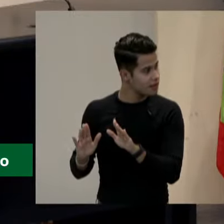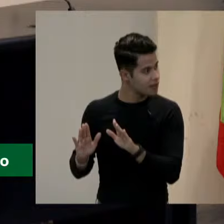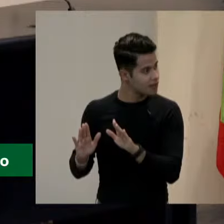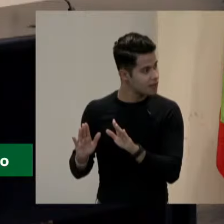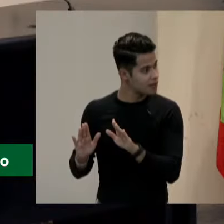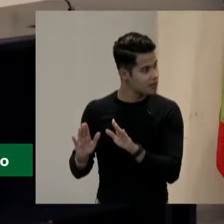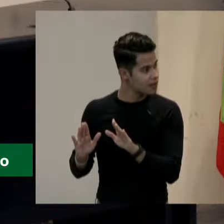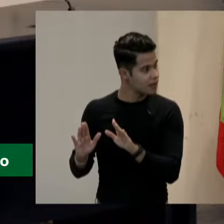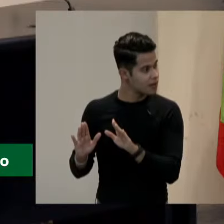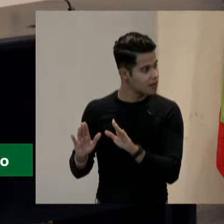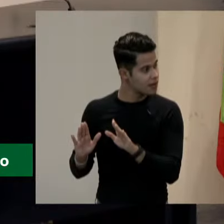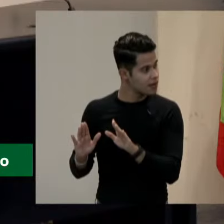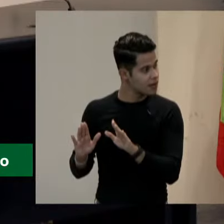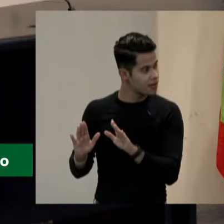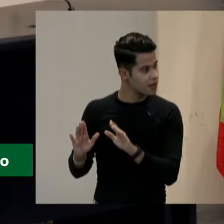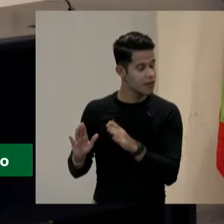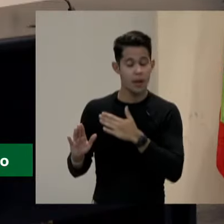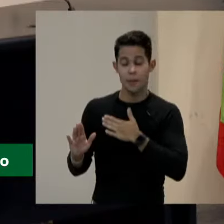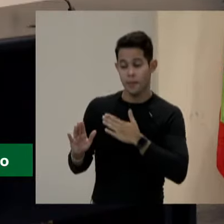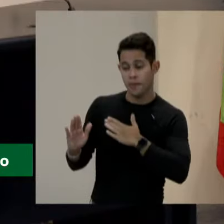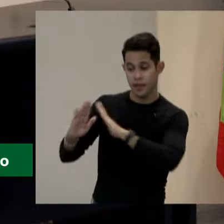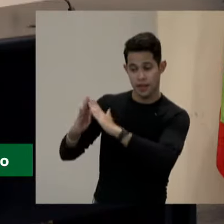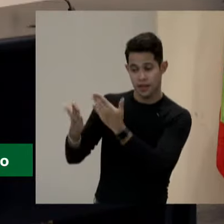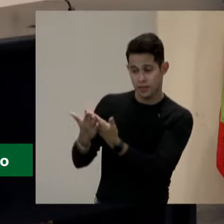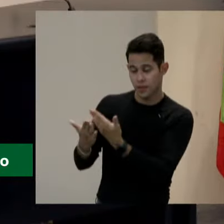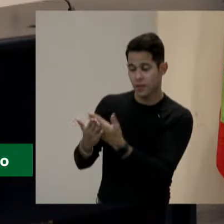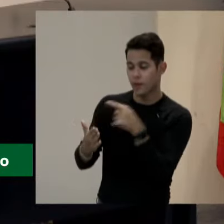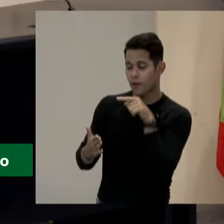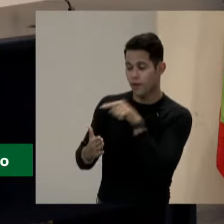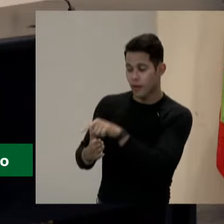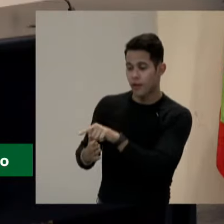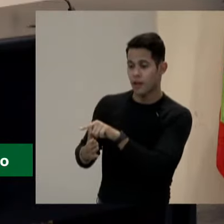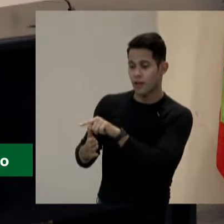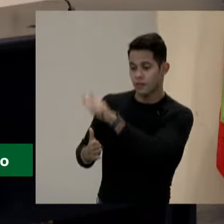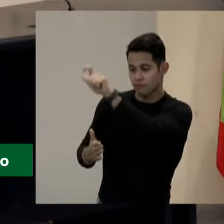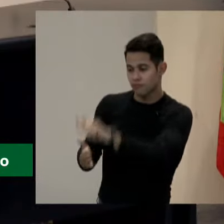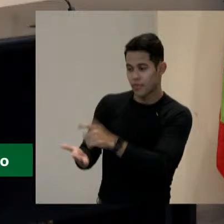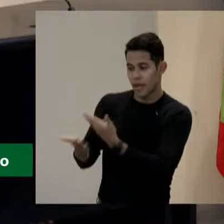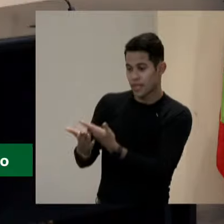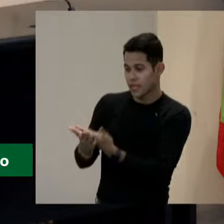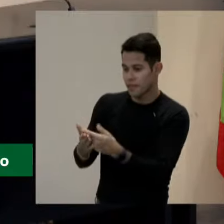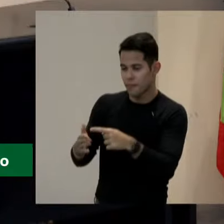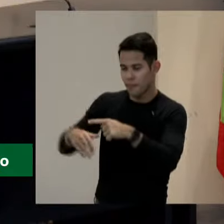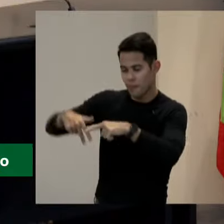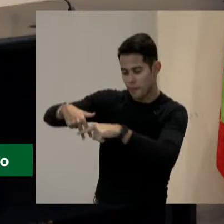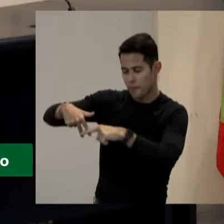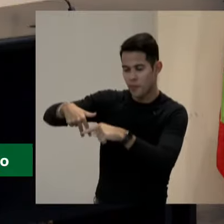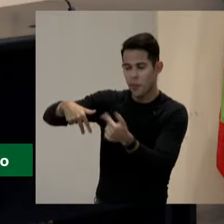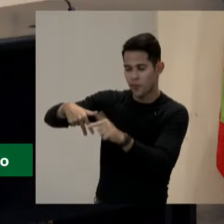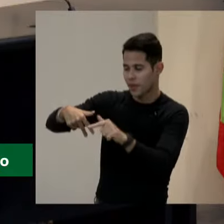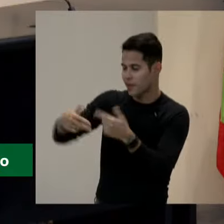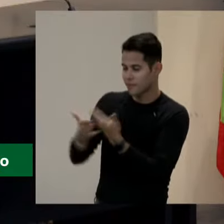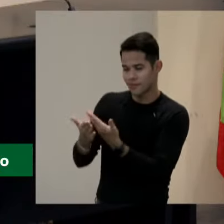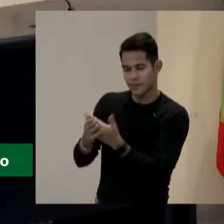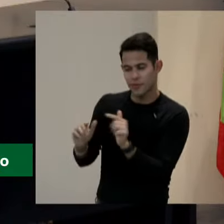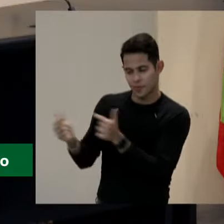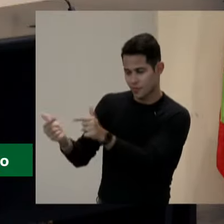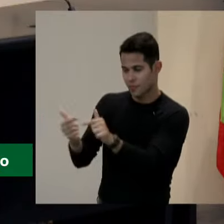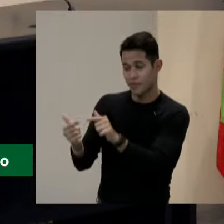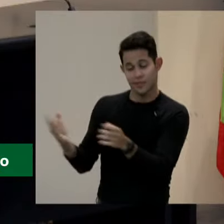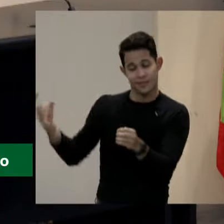é esse aleijado. E ela disse, na minha escola, esse aleijado não estuda. Aí minha mãe falou assim, Tião, não tem que ir para